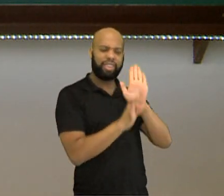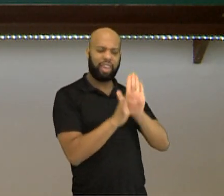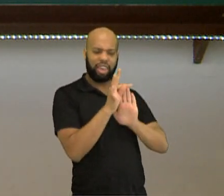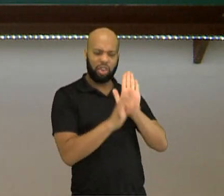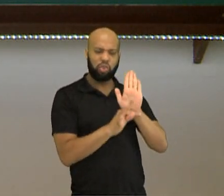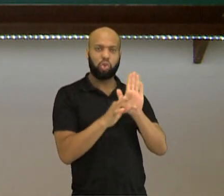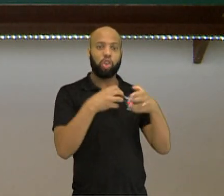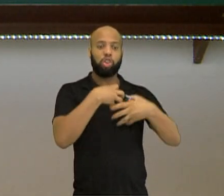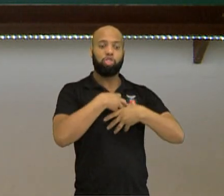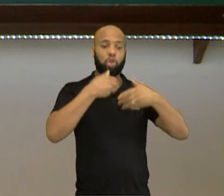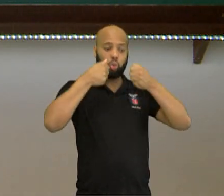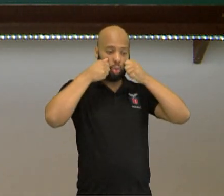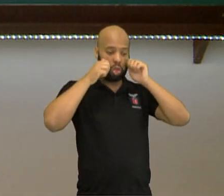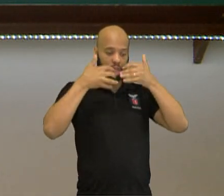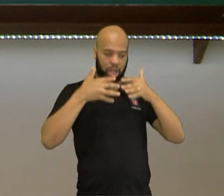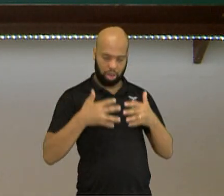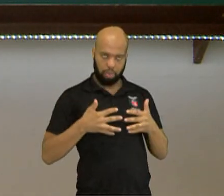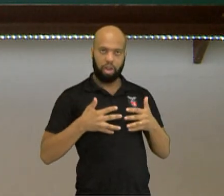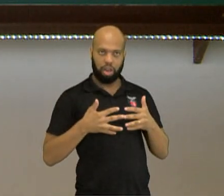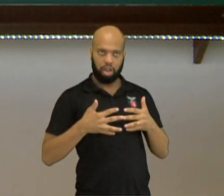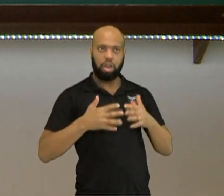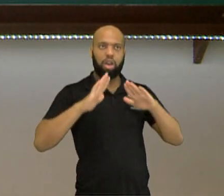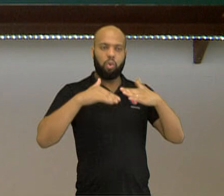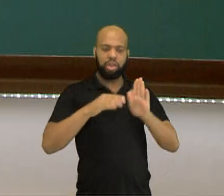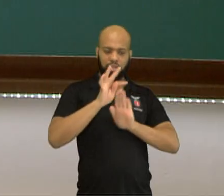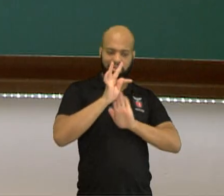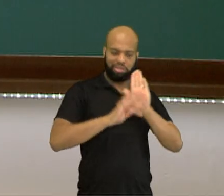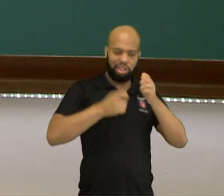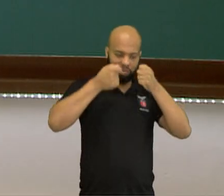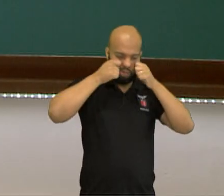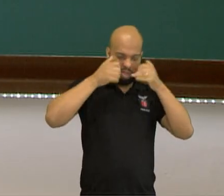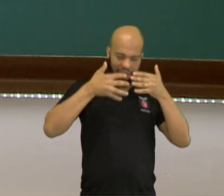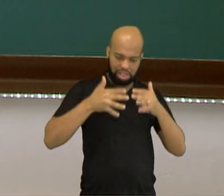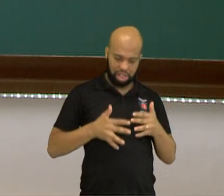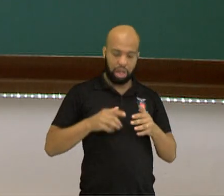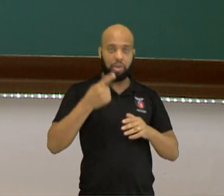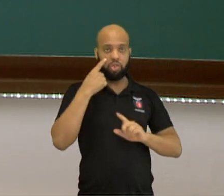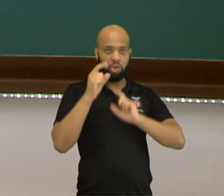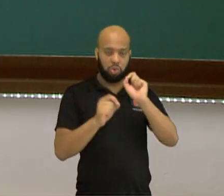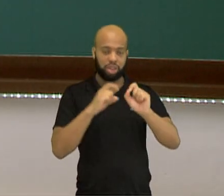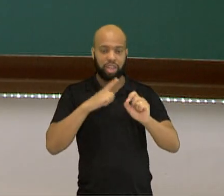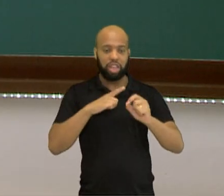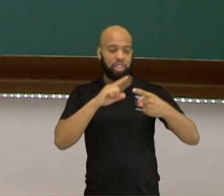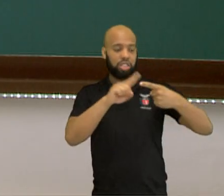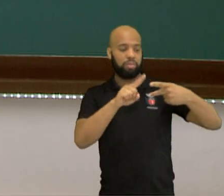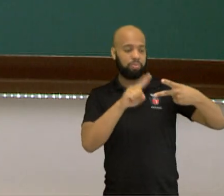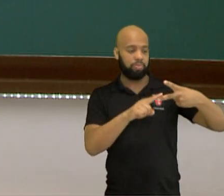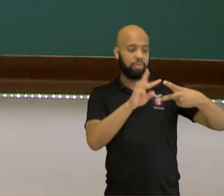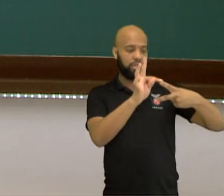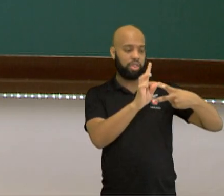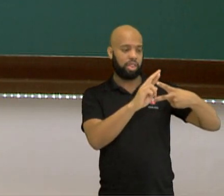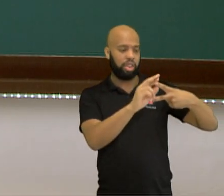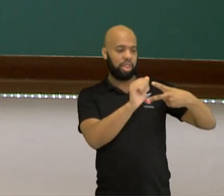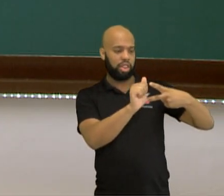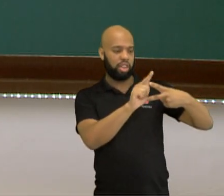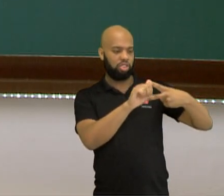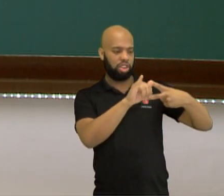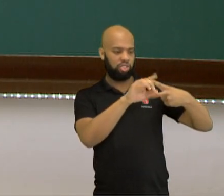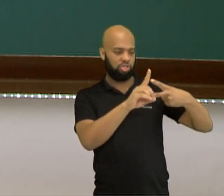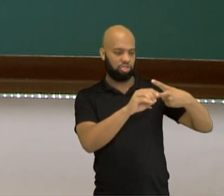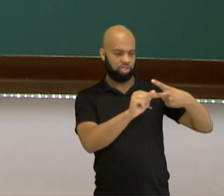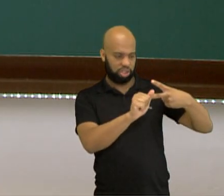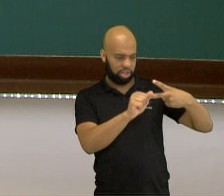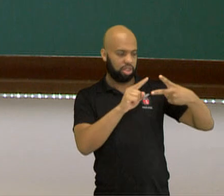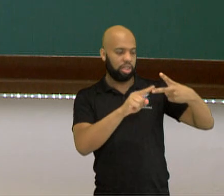o texto dramático. E o texto dramático nós vimos que era dividido entre comédia